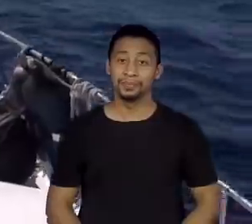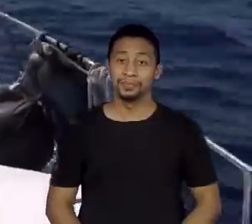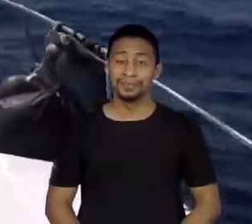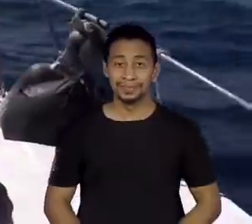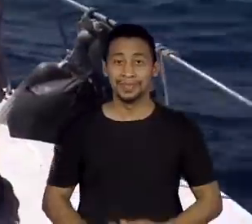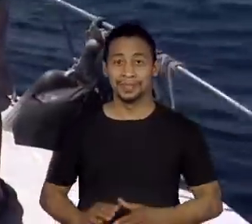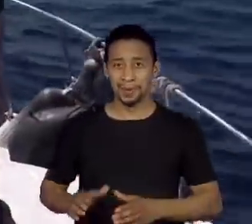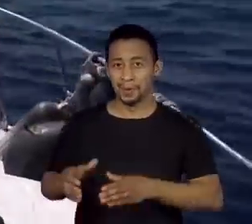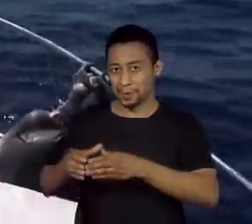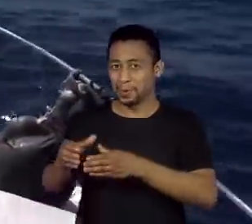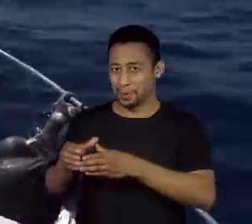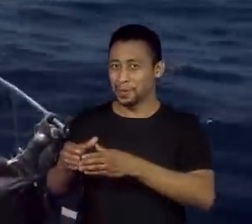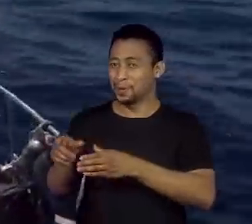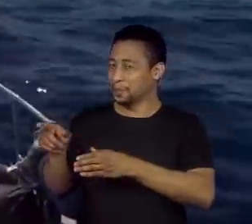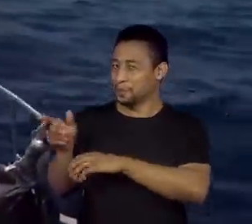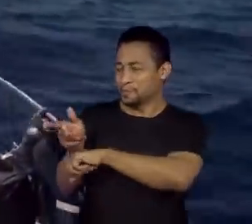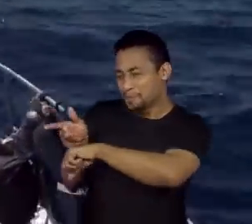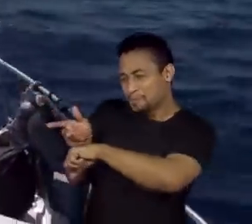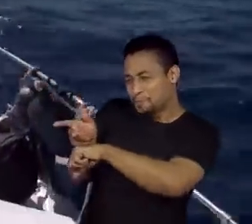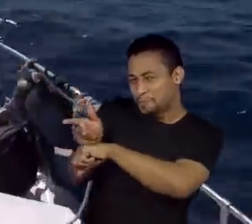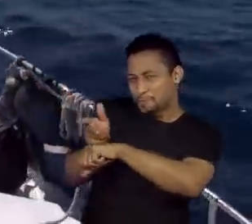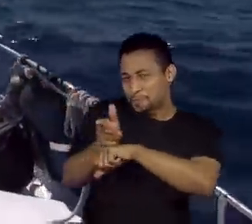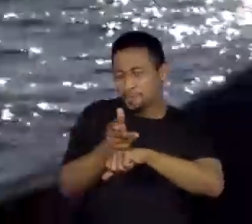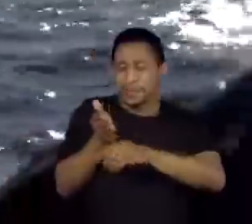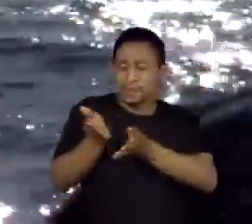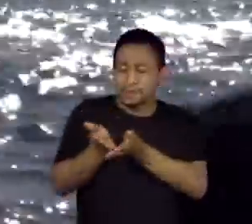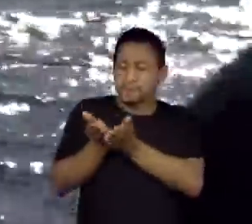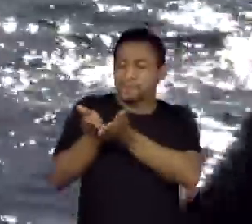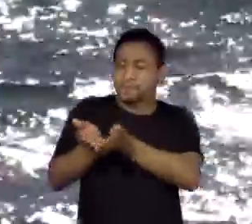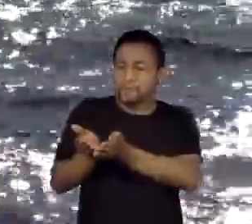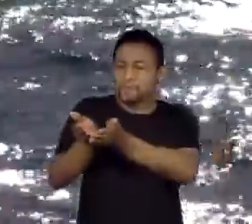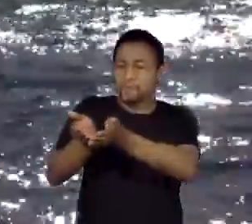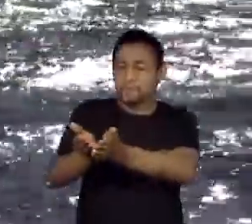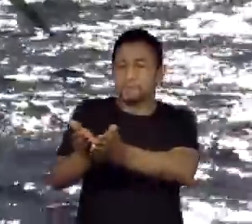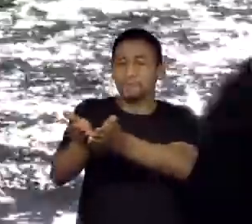Nossa equipe acompanhou uma saída dos pesquisadores.